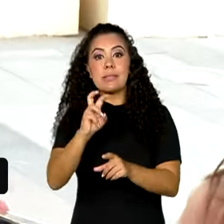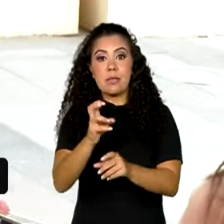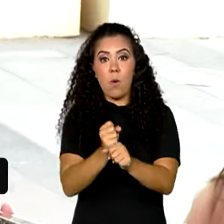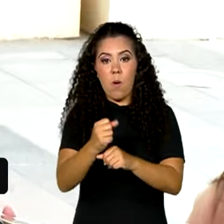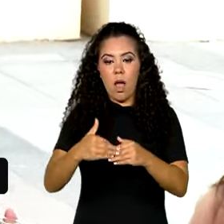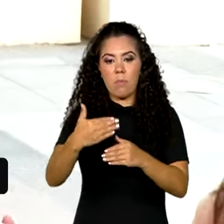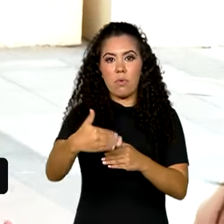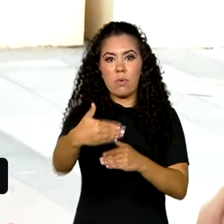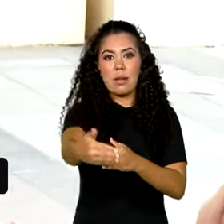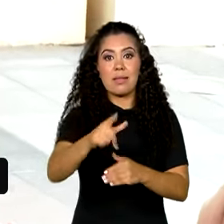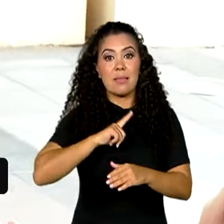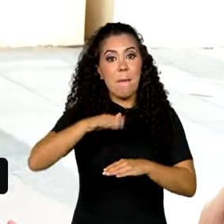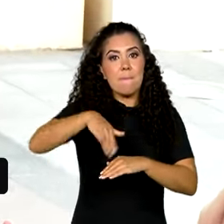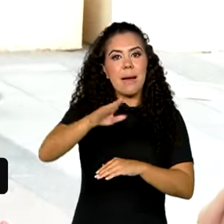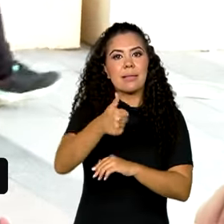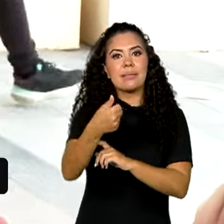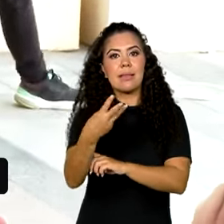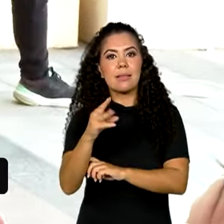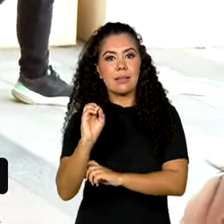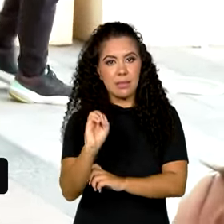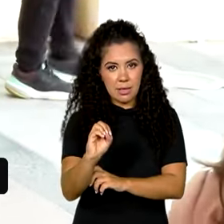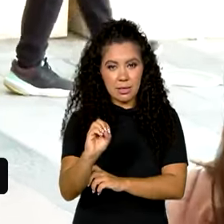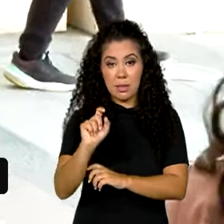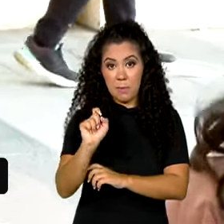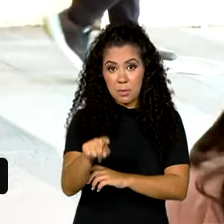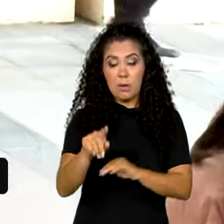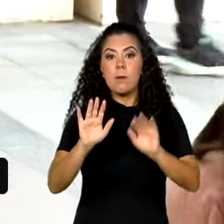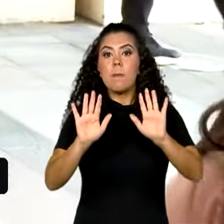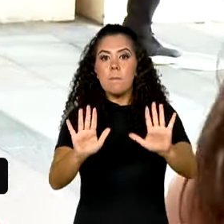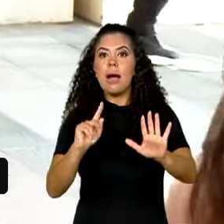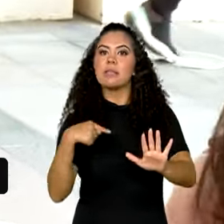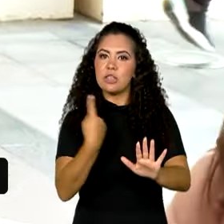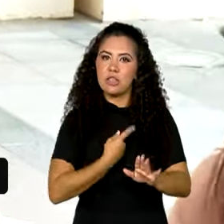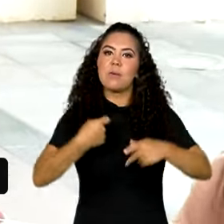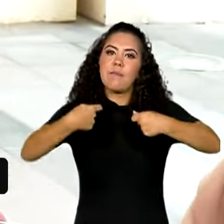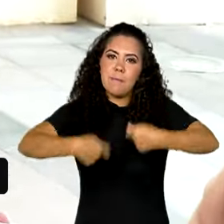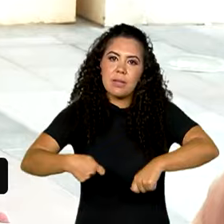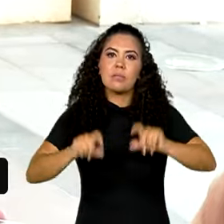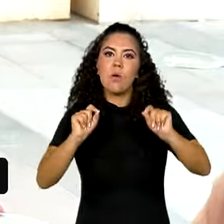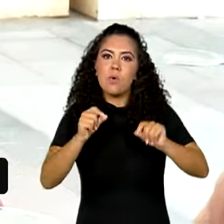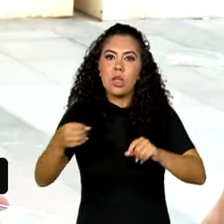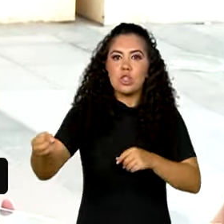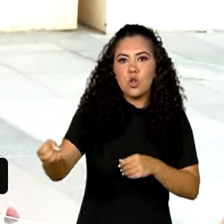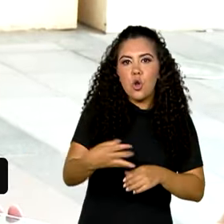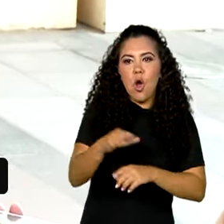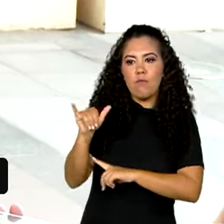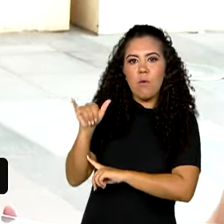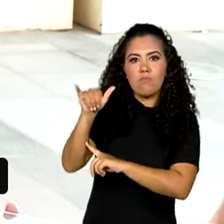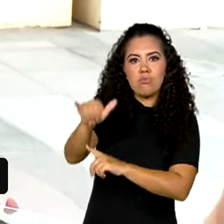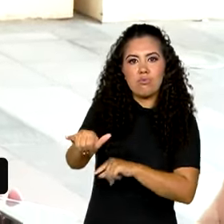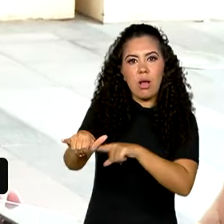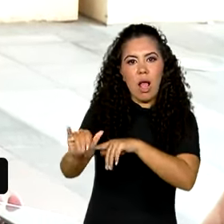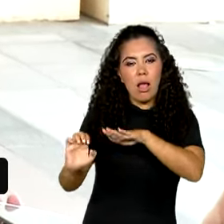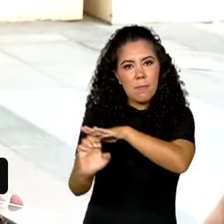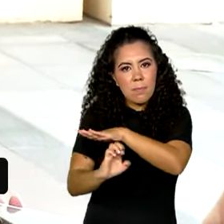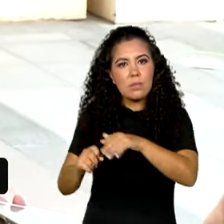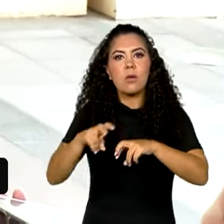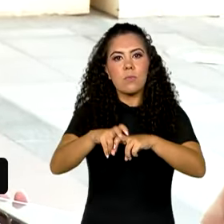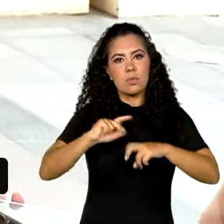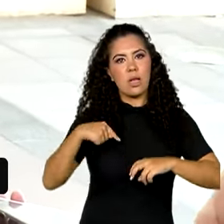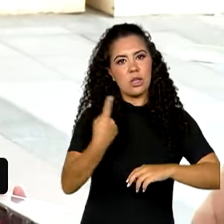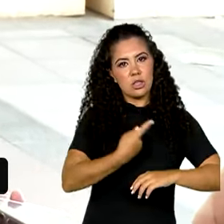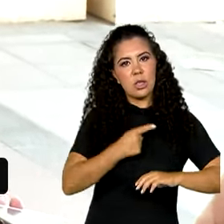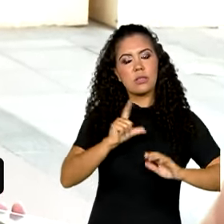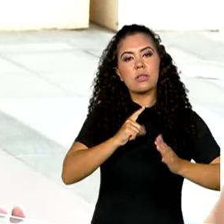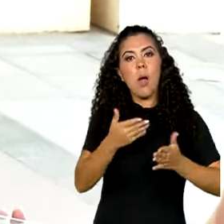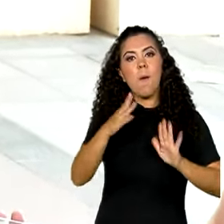a mais de 130. E para isso nós vamos precisar de novas companhias. É isso que a gente está apresentando à Arábia Saudita,